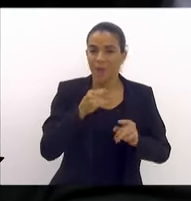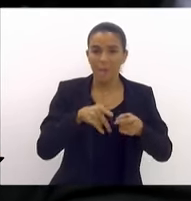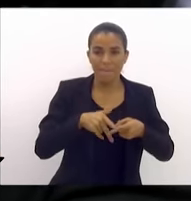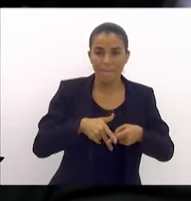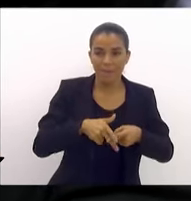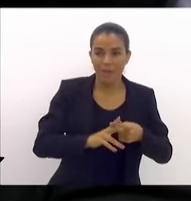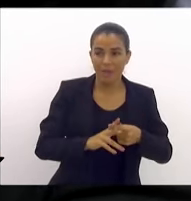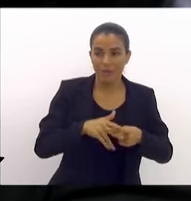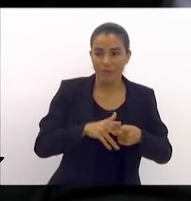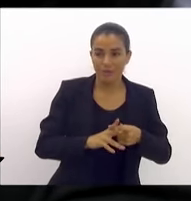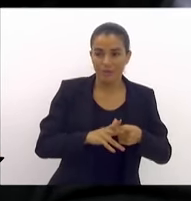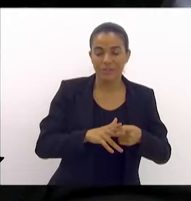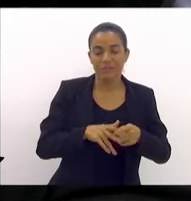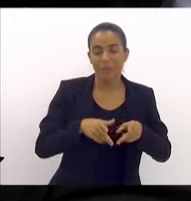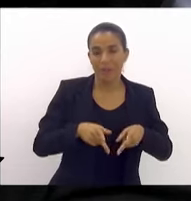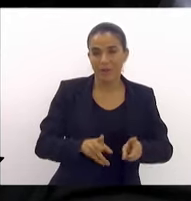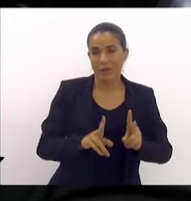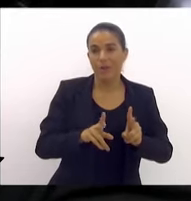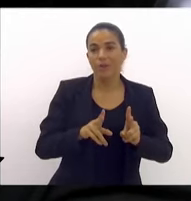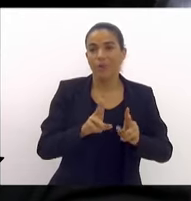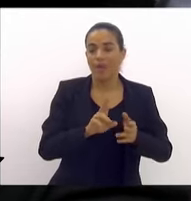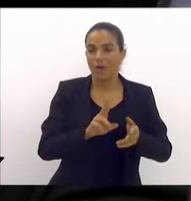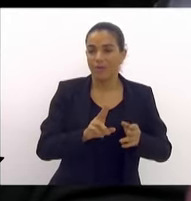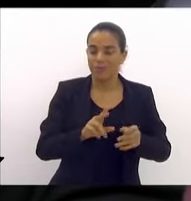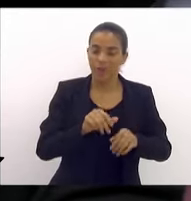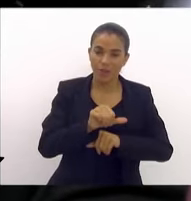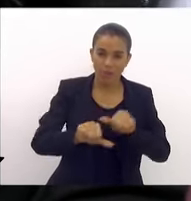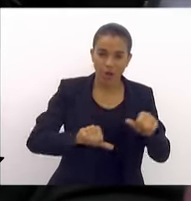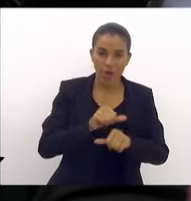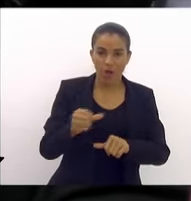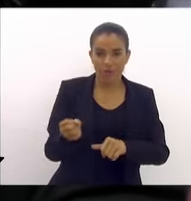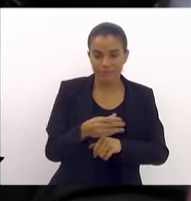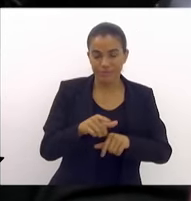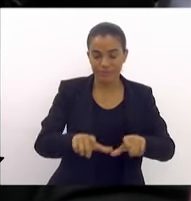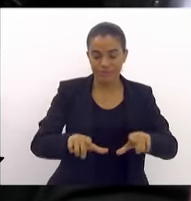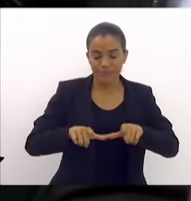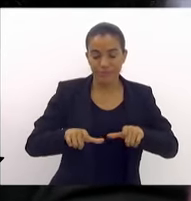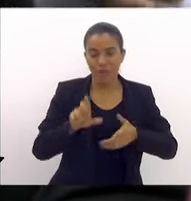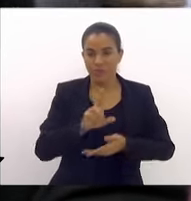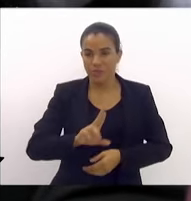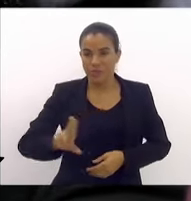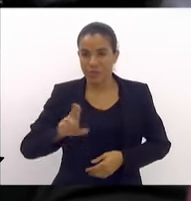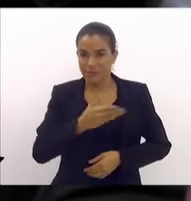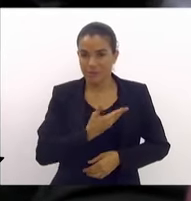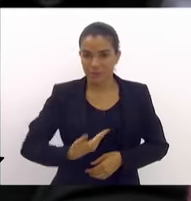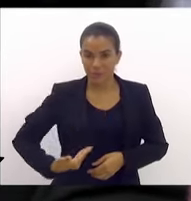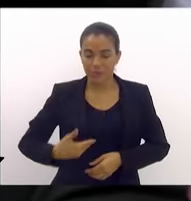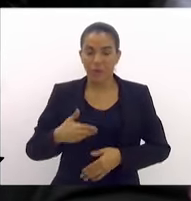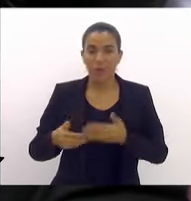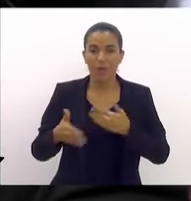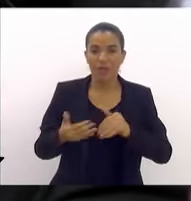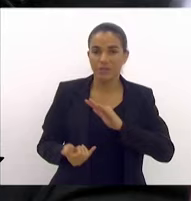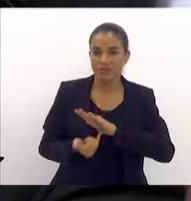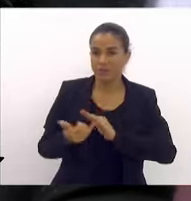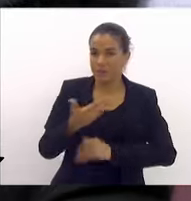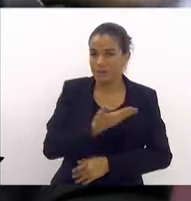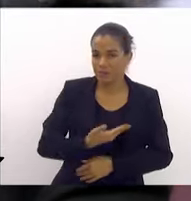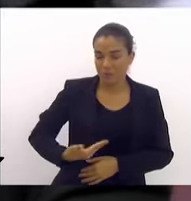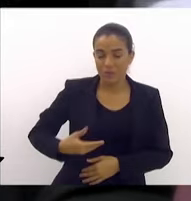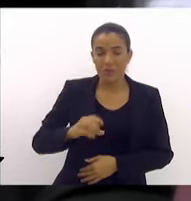manutenção de declaração da utilidade pública poderá ser cancelada por solicitação de qualquer instituição pública quando